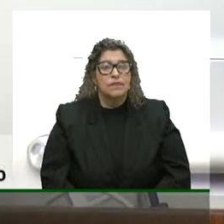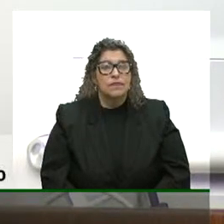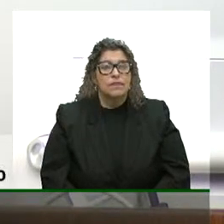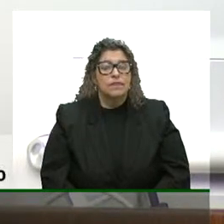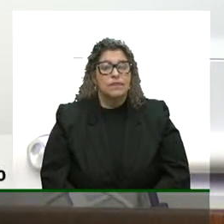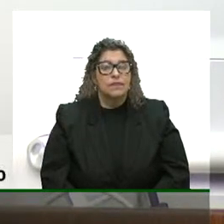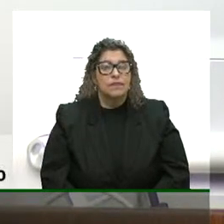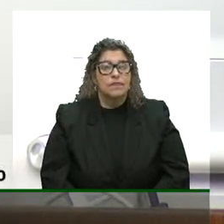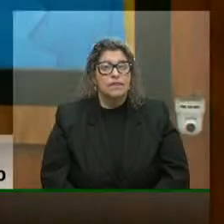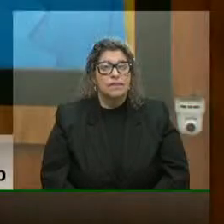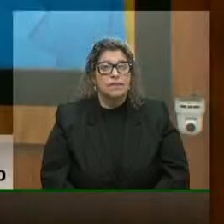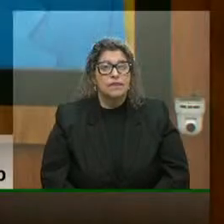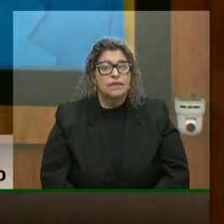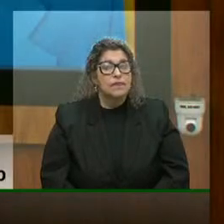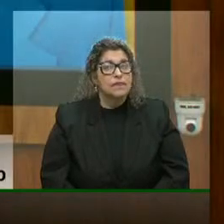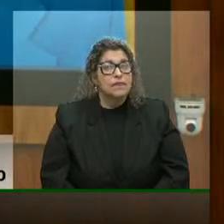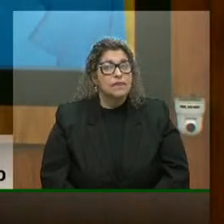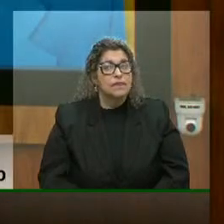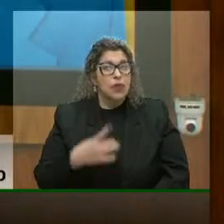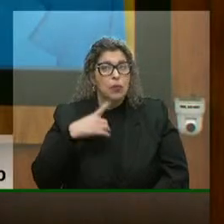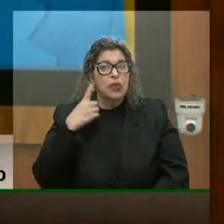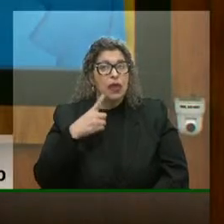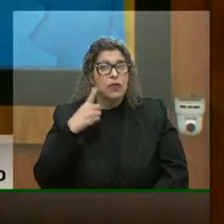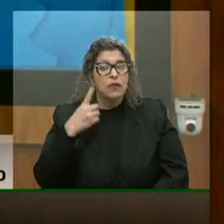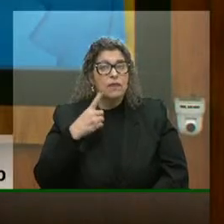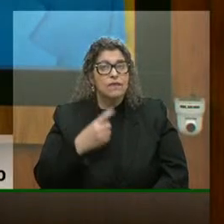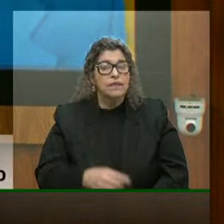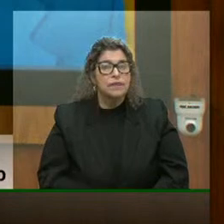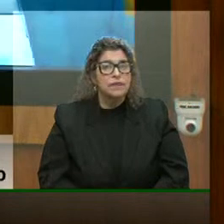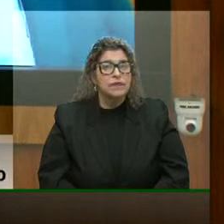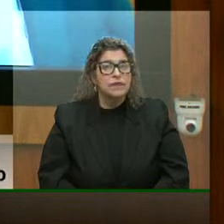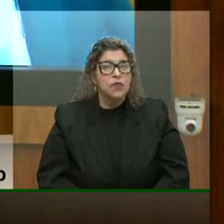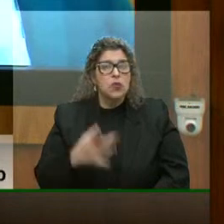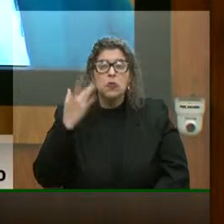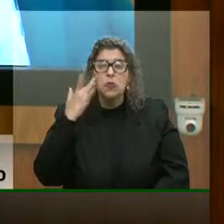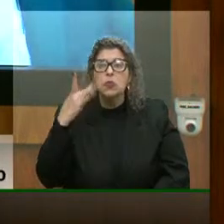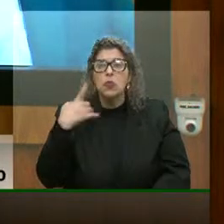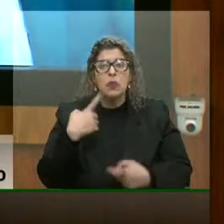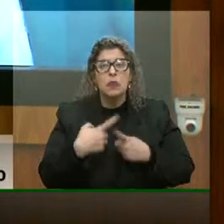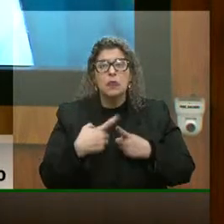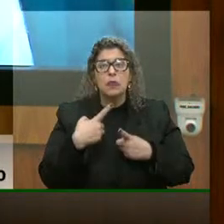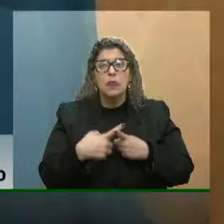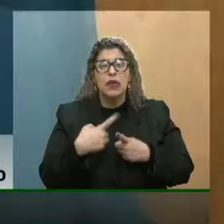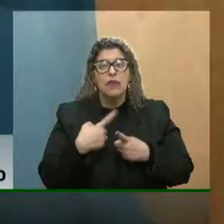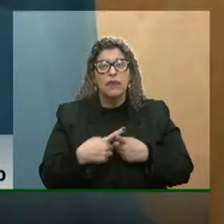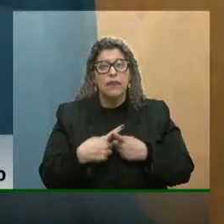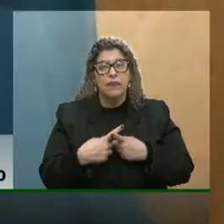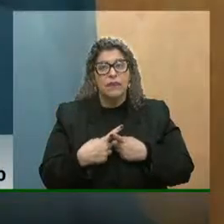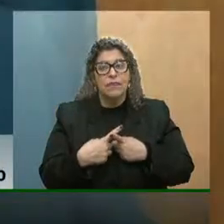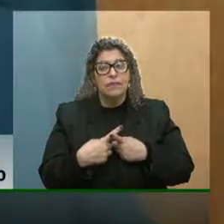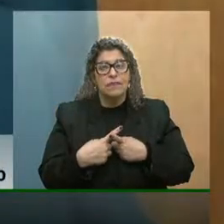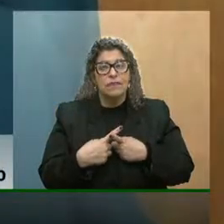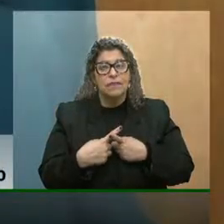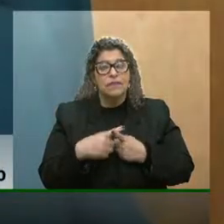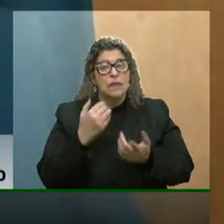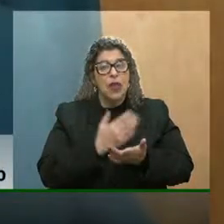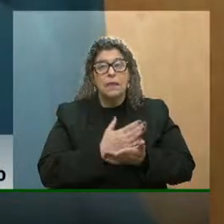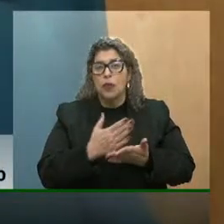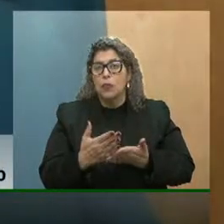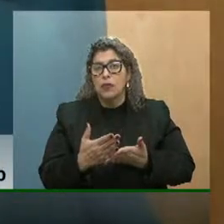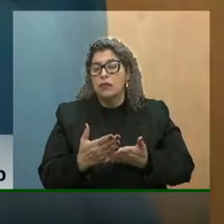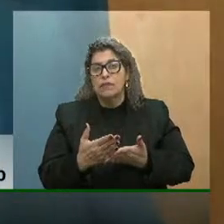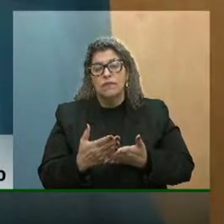Tem que ativar presidente, o... Presidente. Agora sim. Presidente, eu não sei por quê. Para